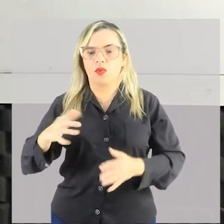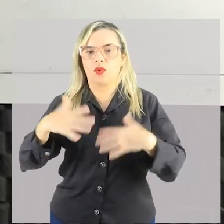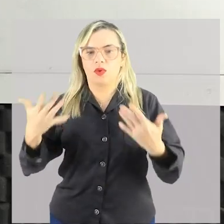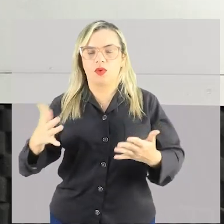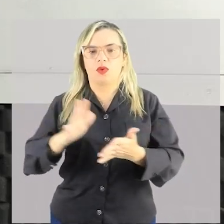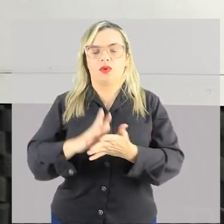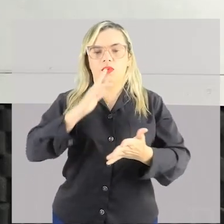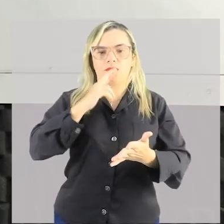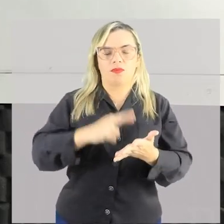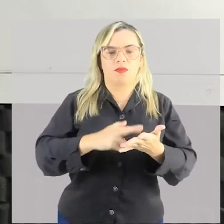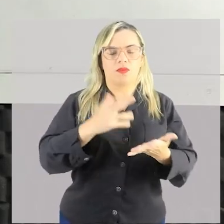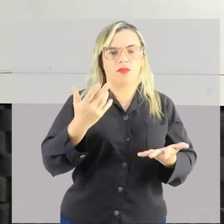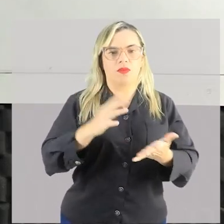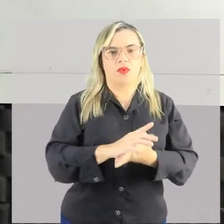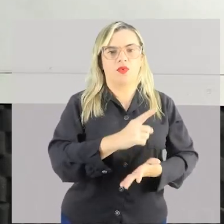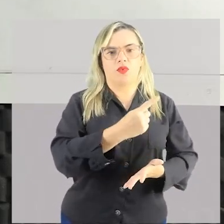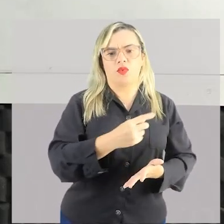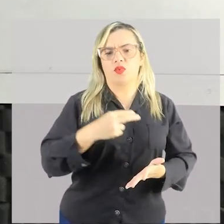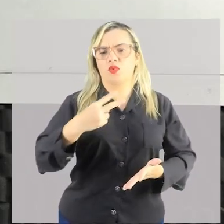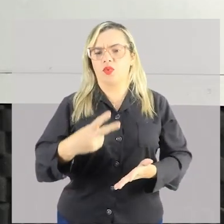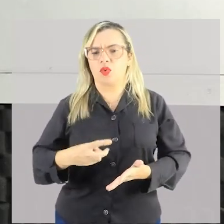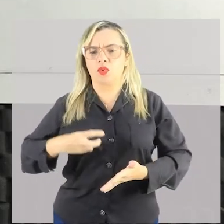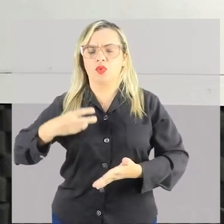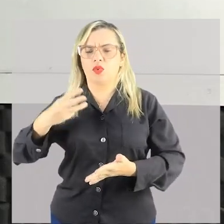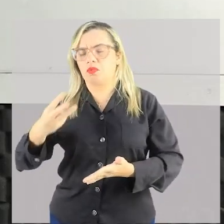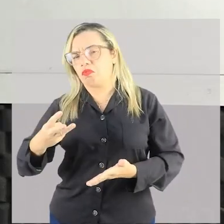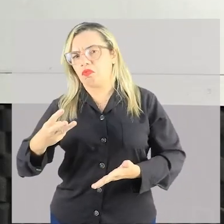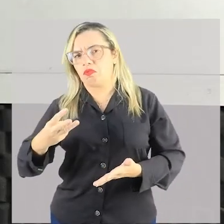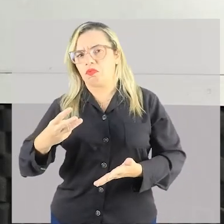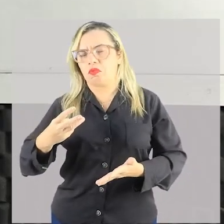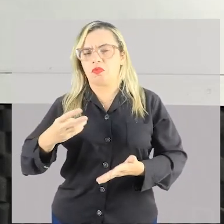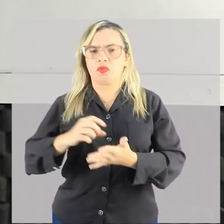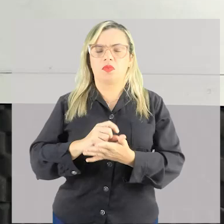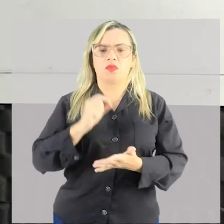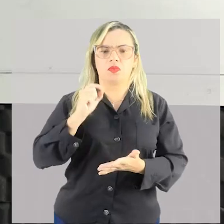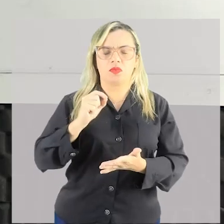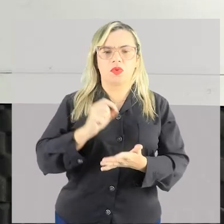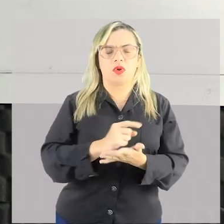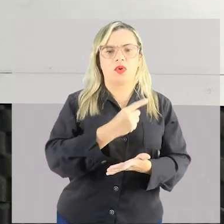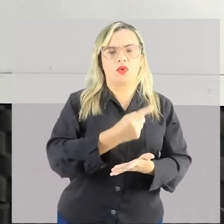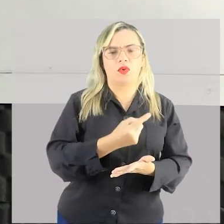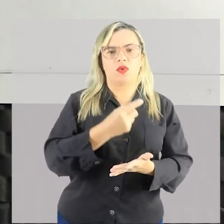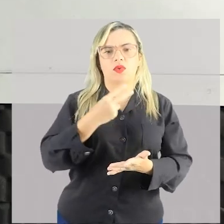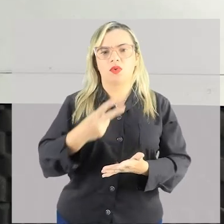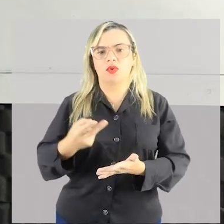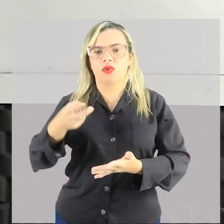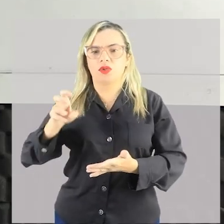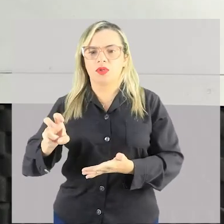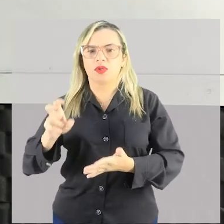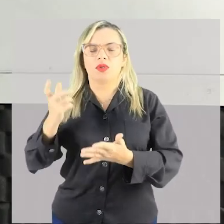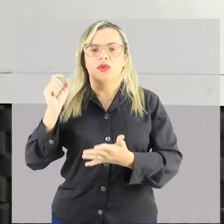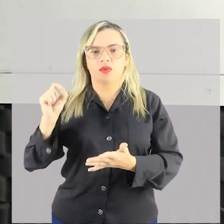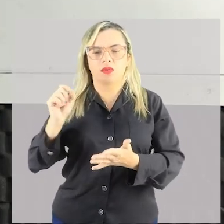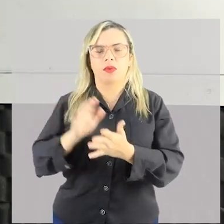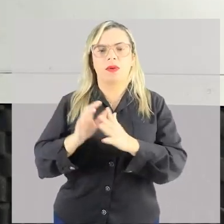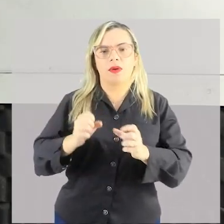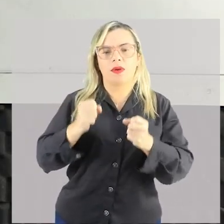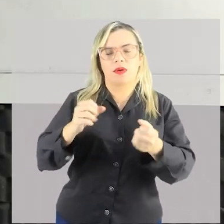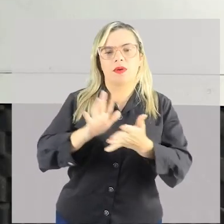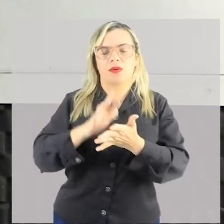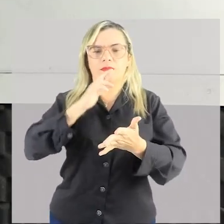resultado primeiro dá um segundo dá dois o terceiro dá C outro resultado Então essas combinações resultam